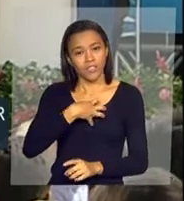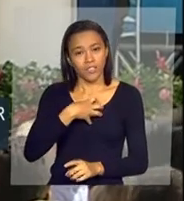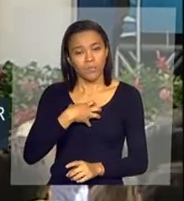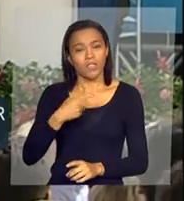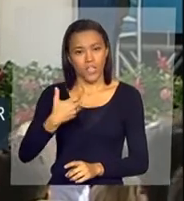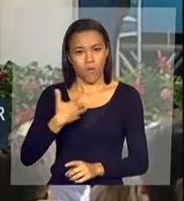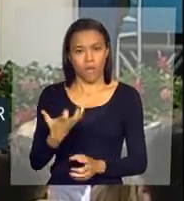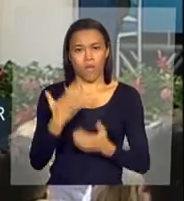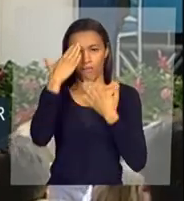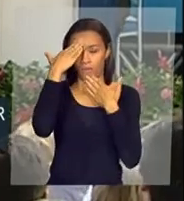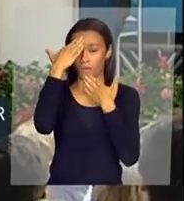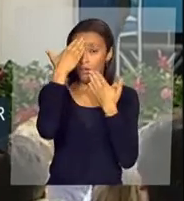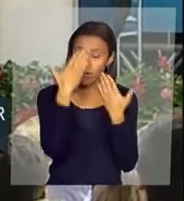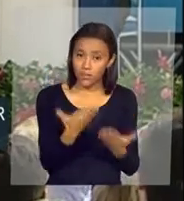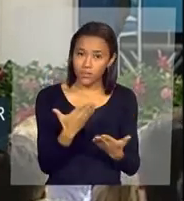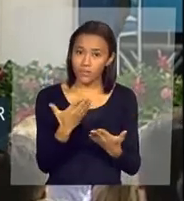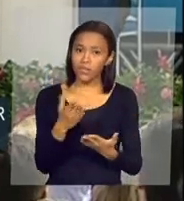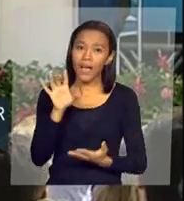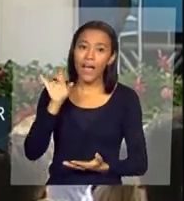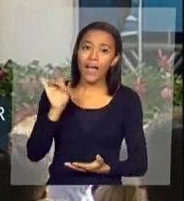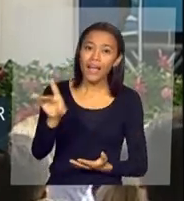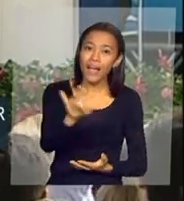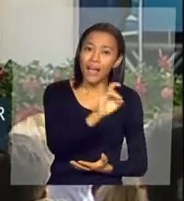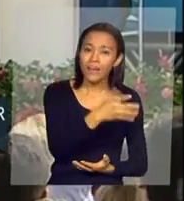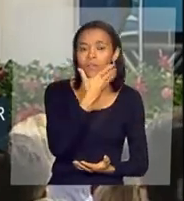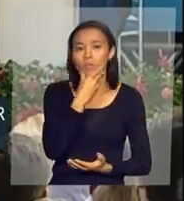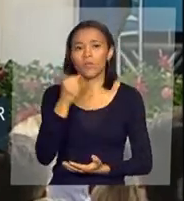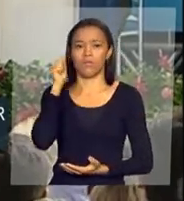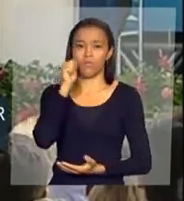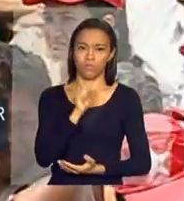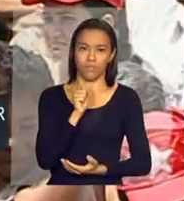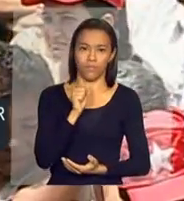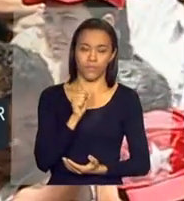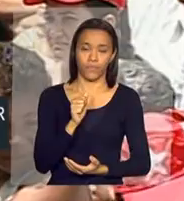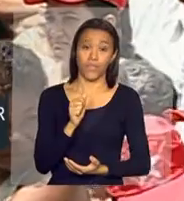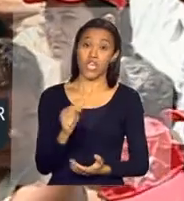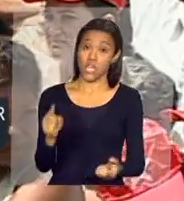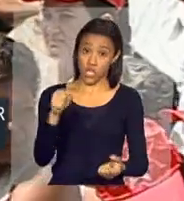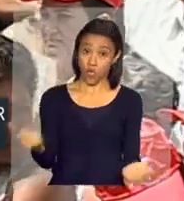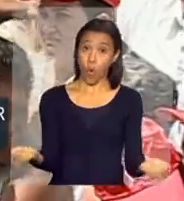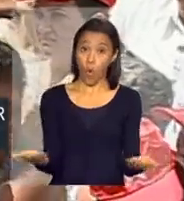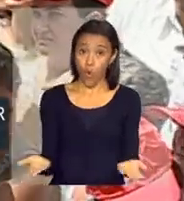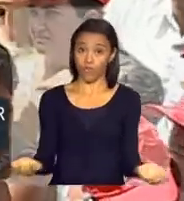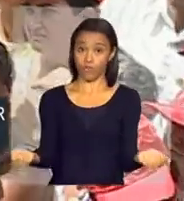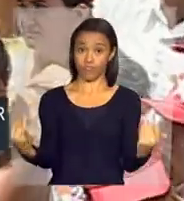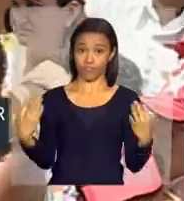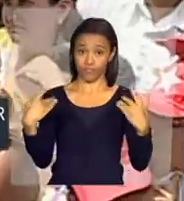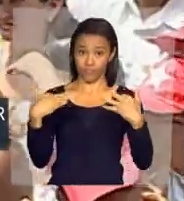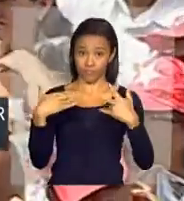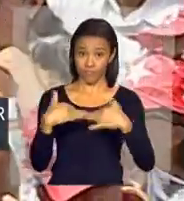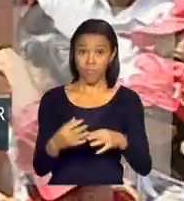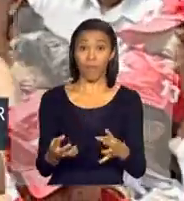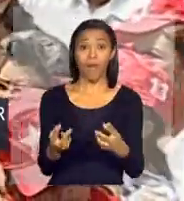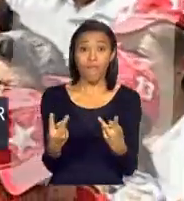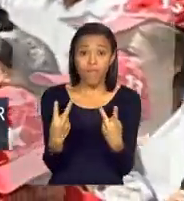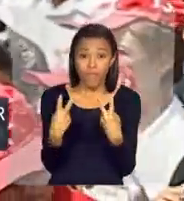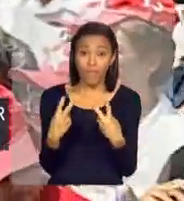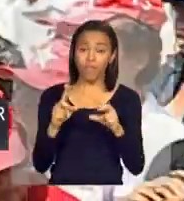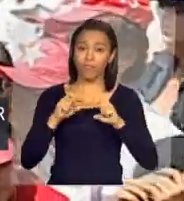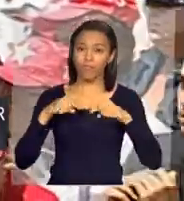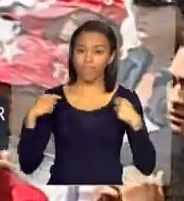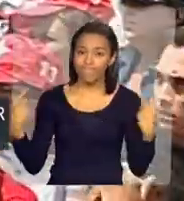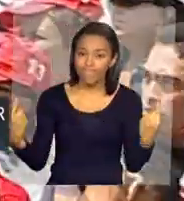quero agradecer a cada homem e a cada mulher que veio aqui para nos ver, que veio